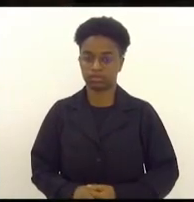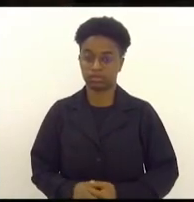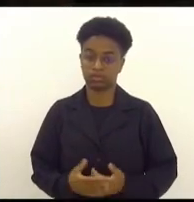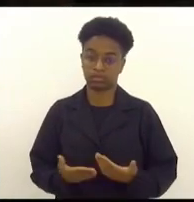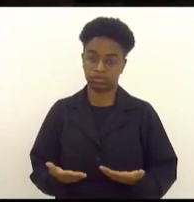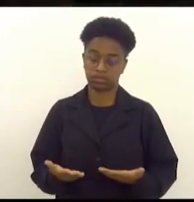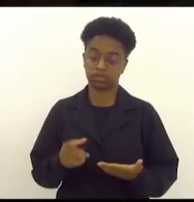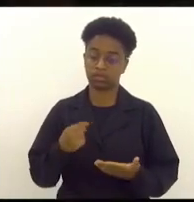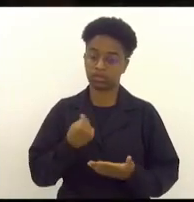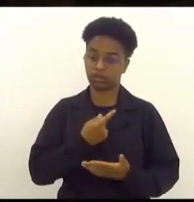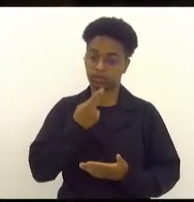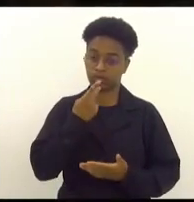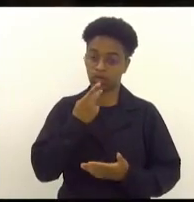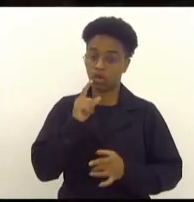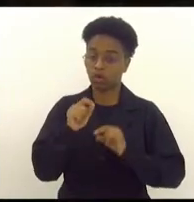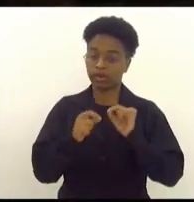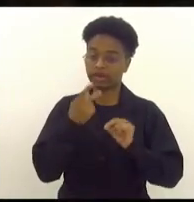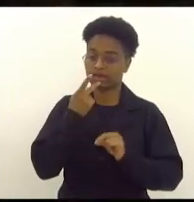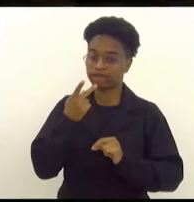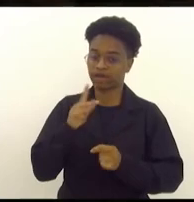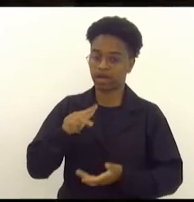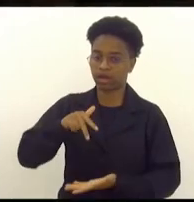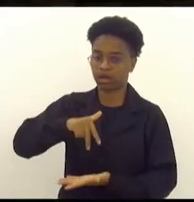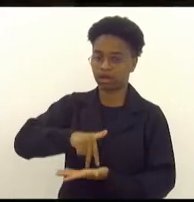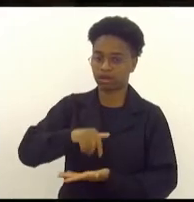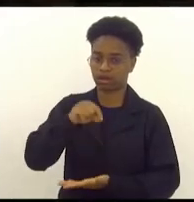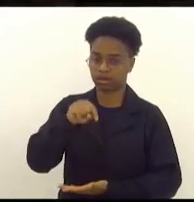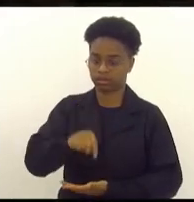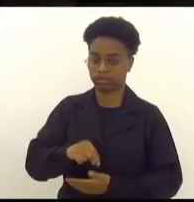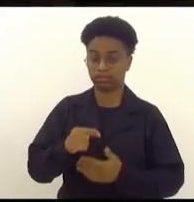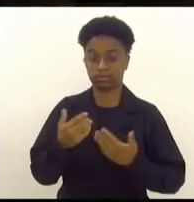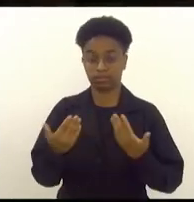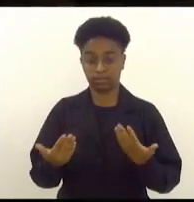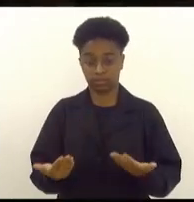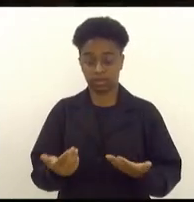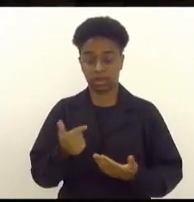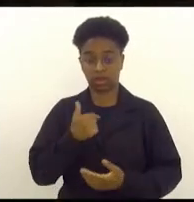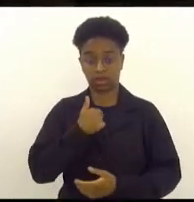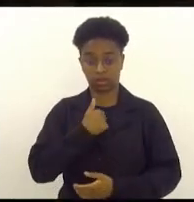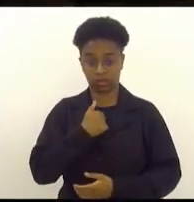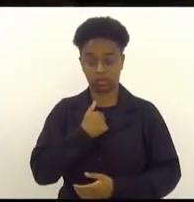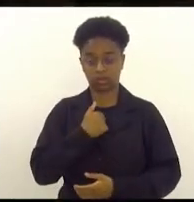afirma em Plenário eu estou